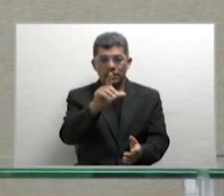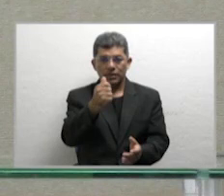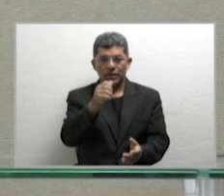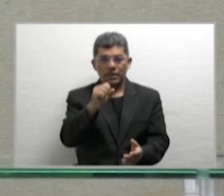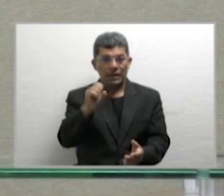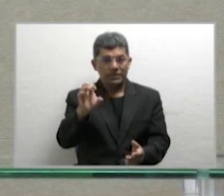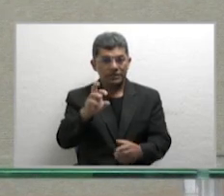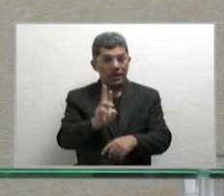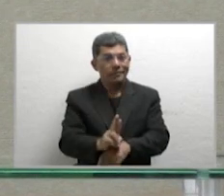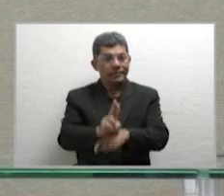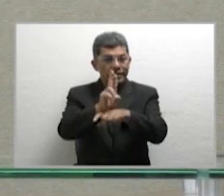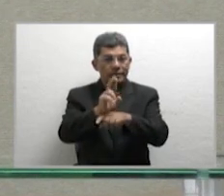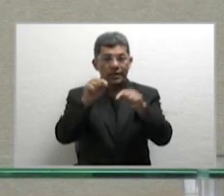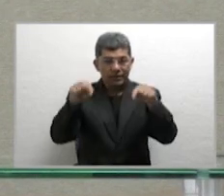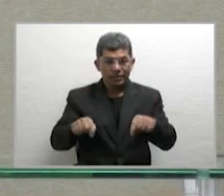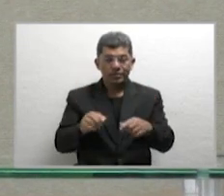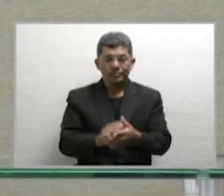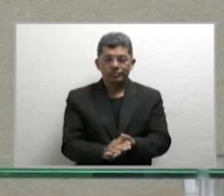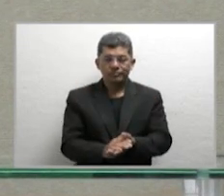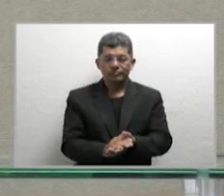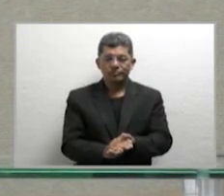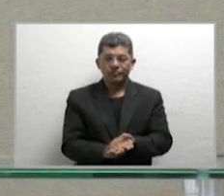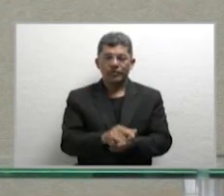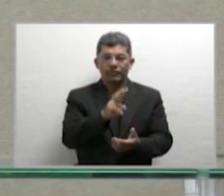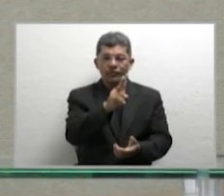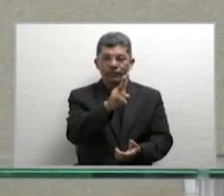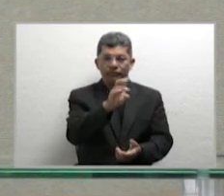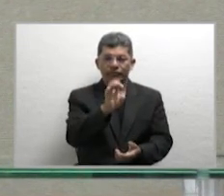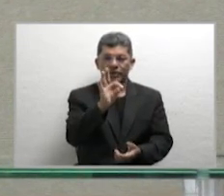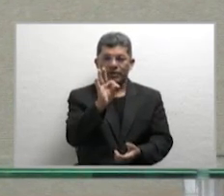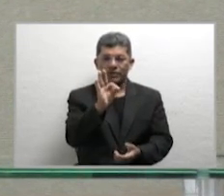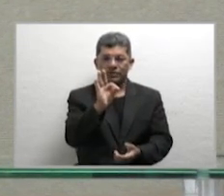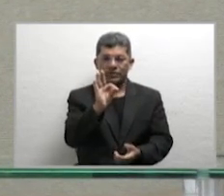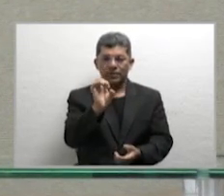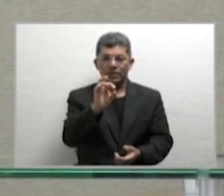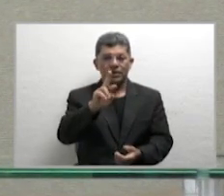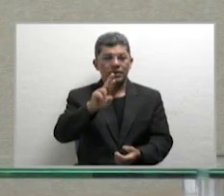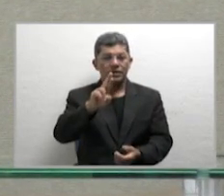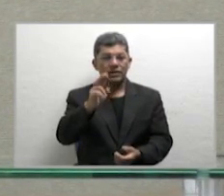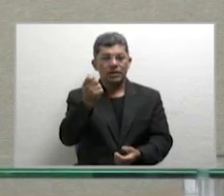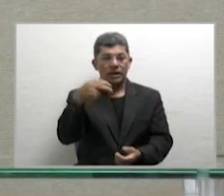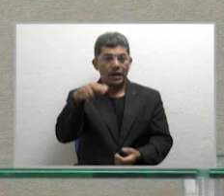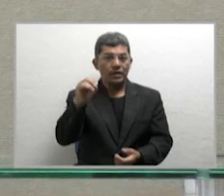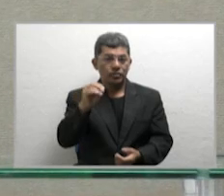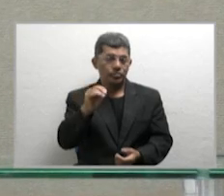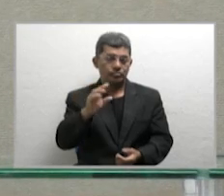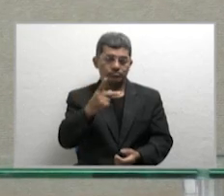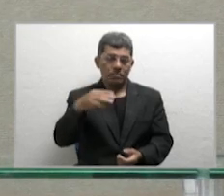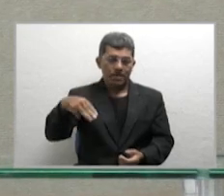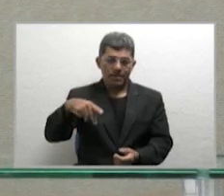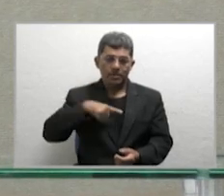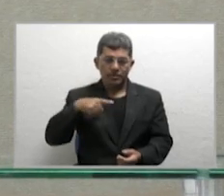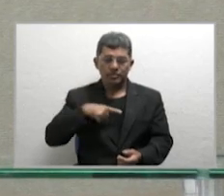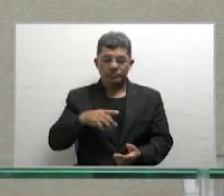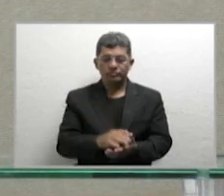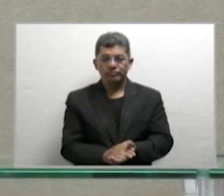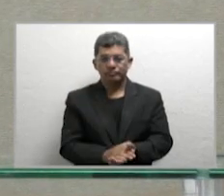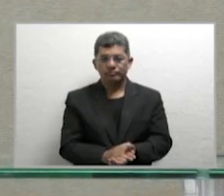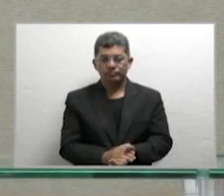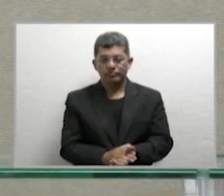policial que represento aqui, os veteranos da Polícia Militar que tiveram o seu pleito